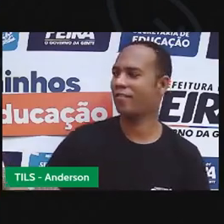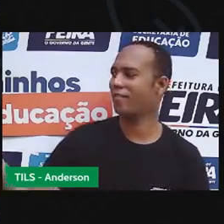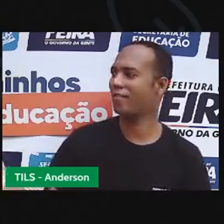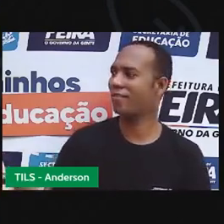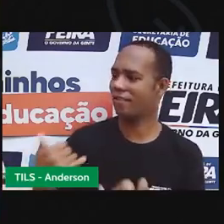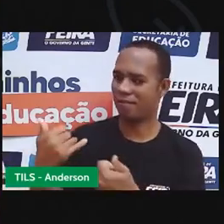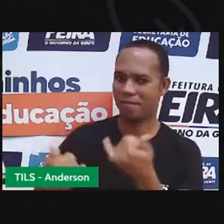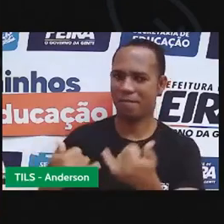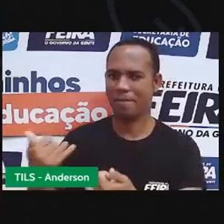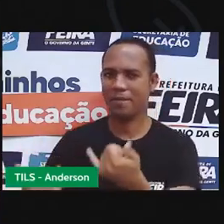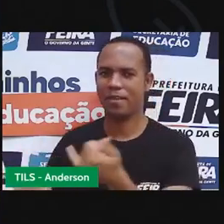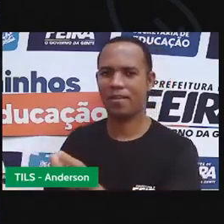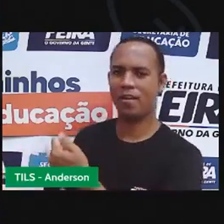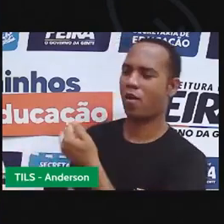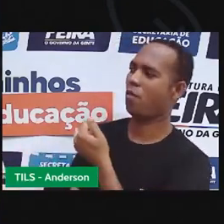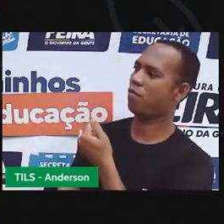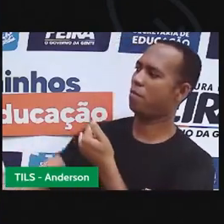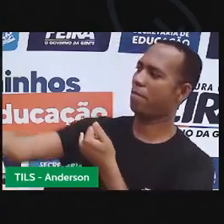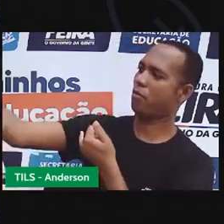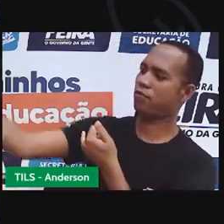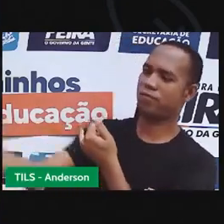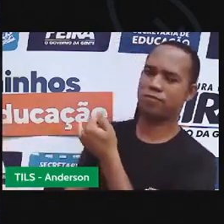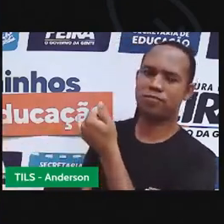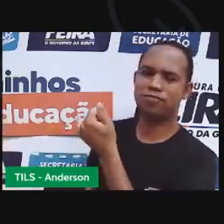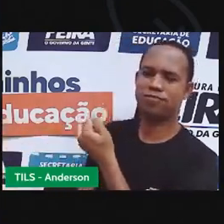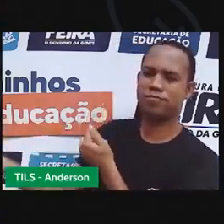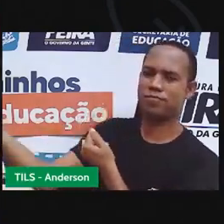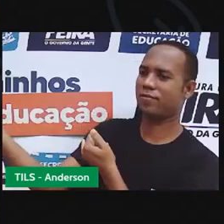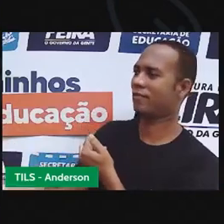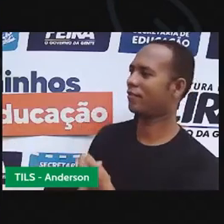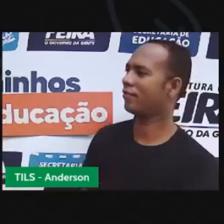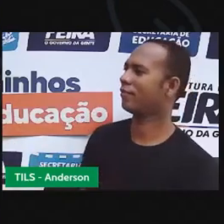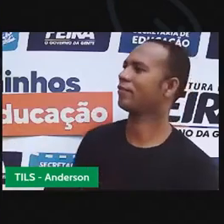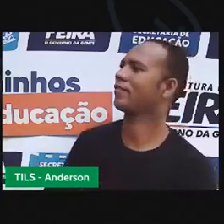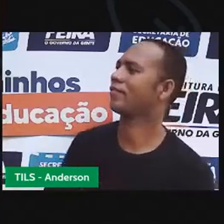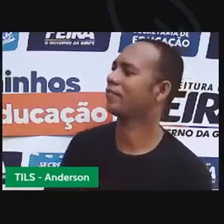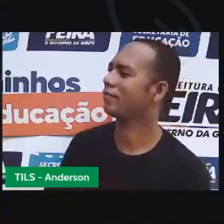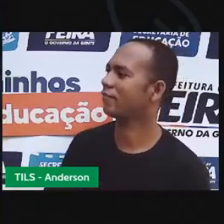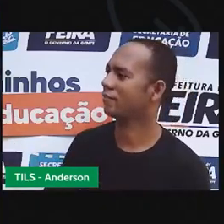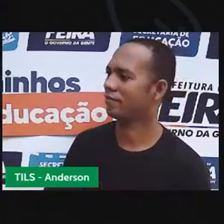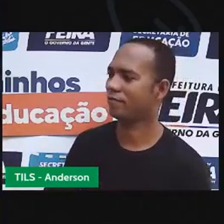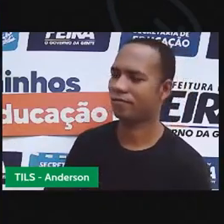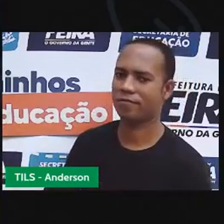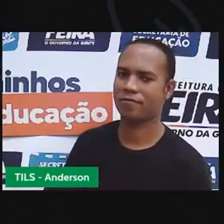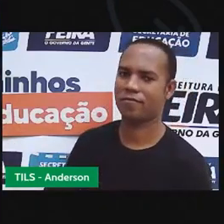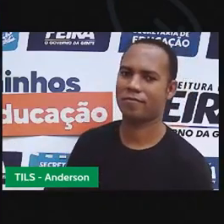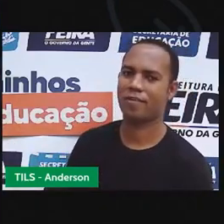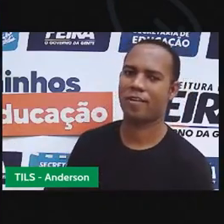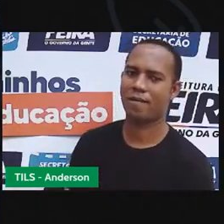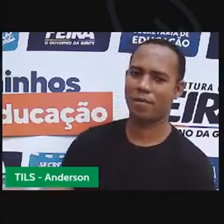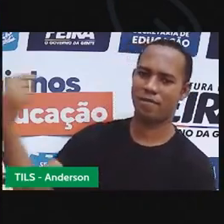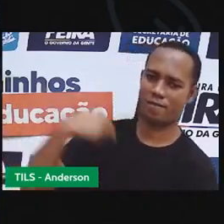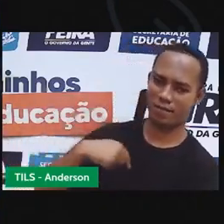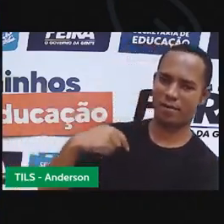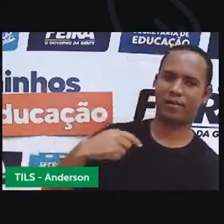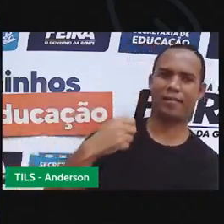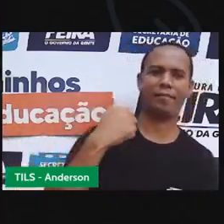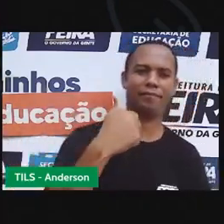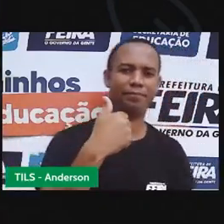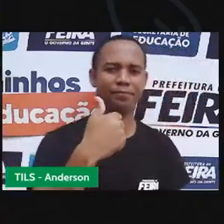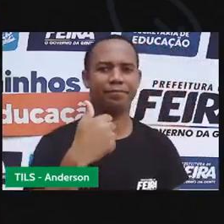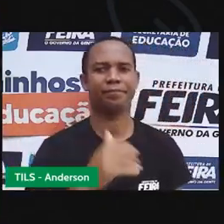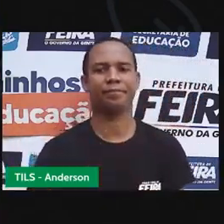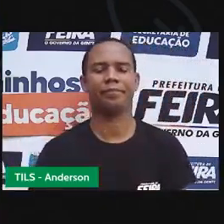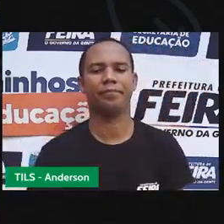aqui, ó. Mas dá pra jogar, porque a brincadeira é a distância. Você só vai bater no fundo da peteca, ó. Assim, pra lá, entendeu? Pois